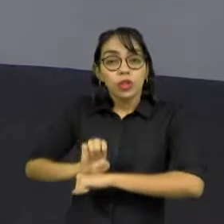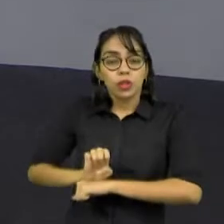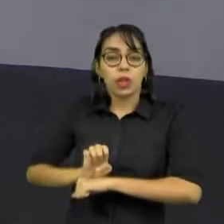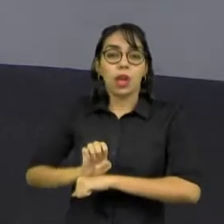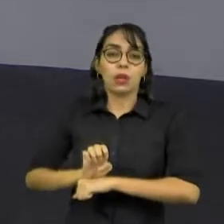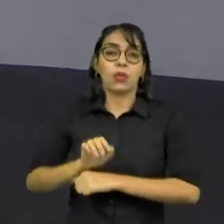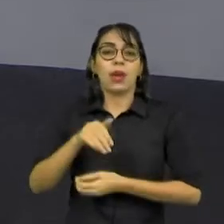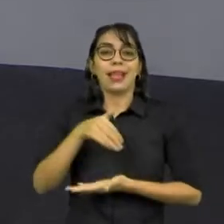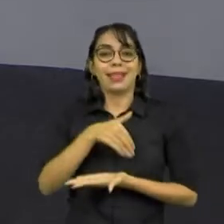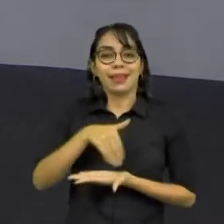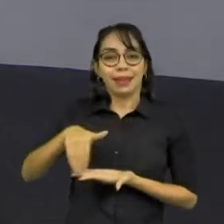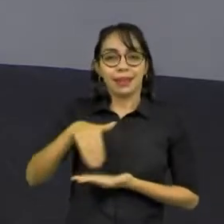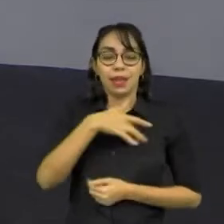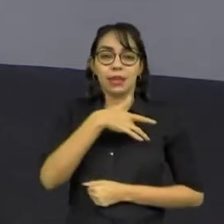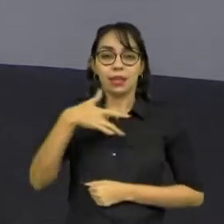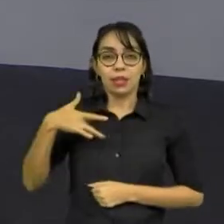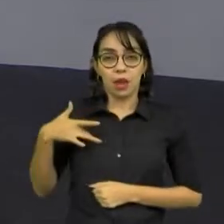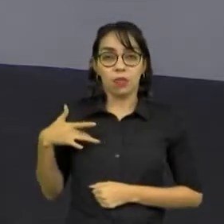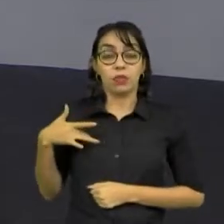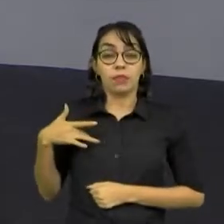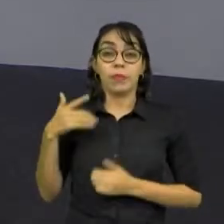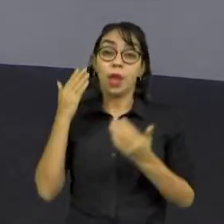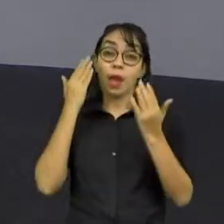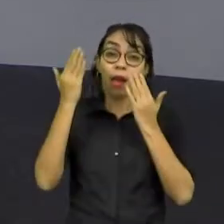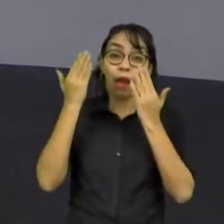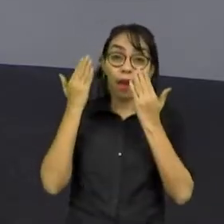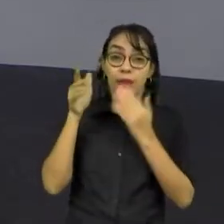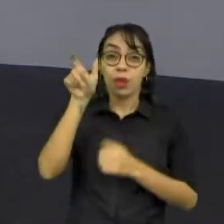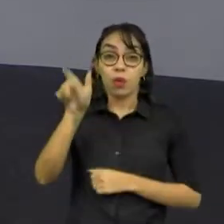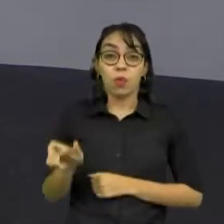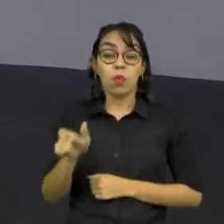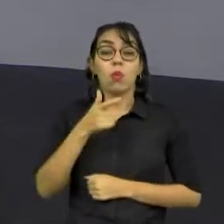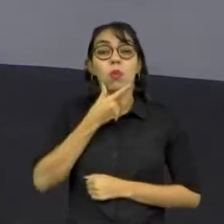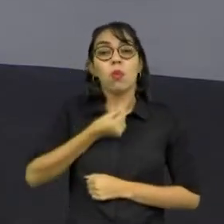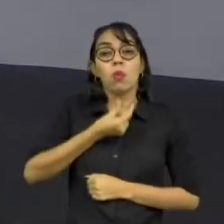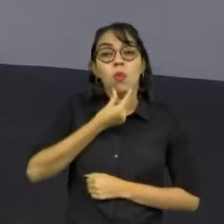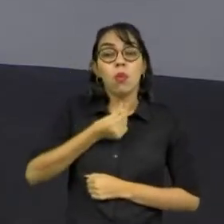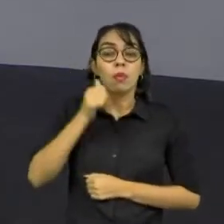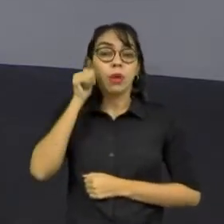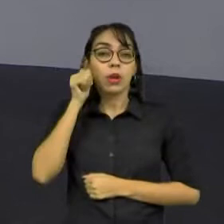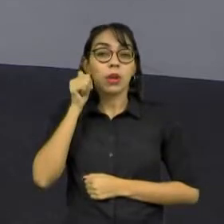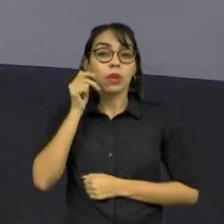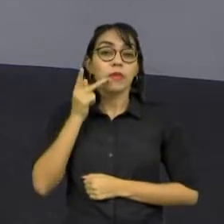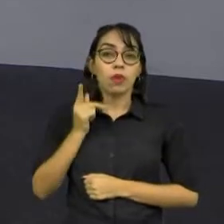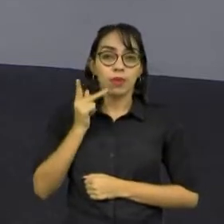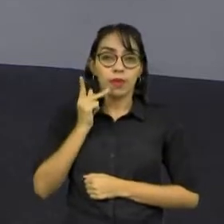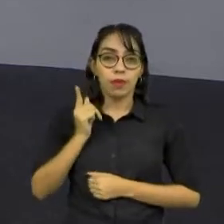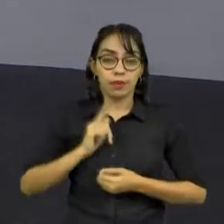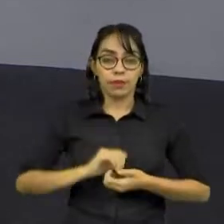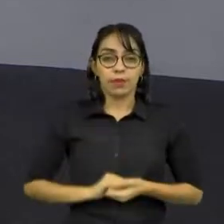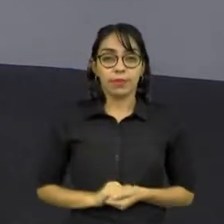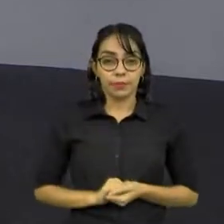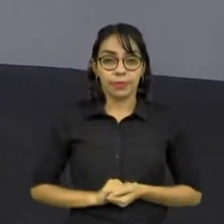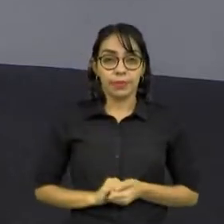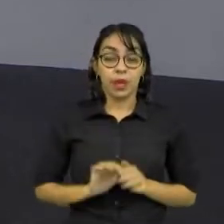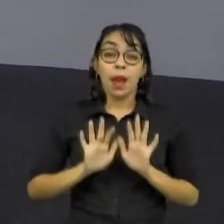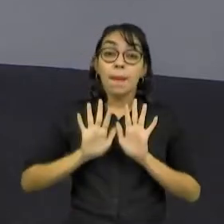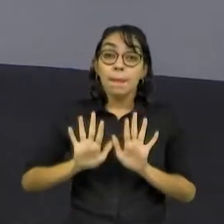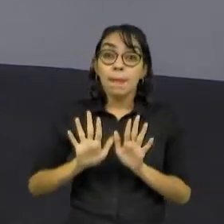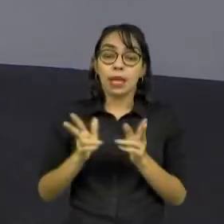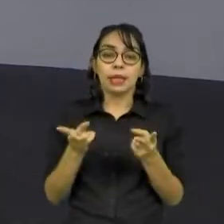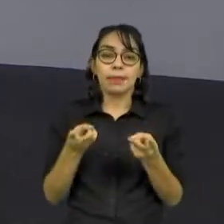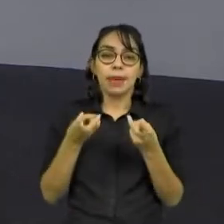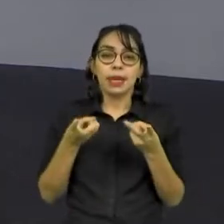Saúde, o caso suspeito é de um morador de Fortaleza. Pois bem, preste bem atenção, porque os sintomas são